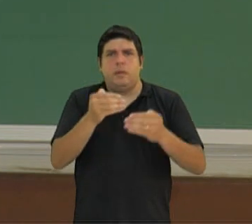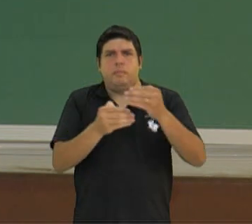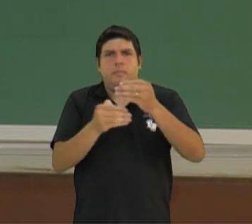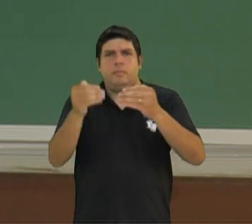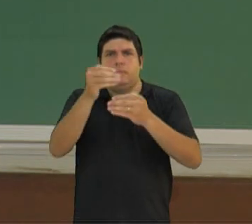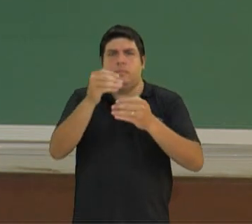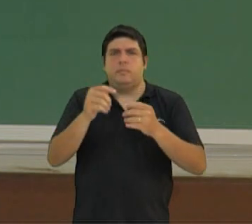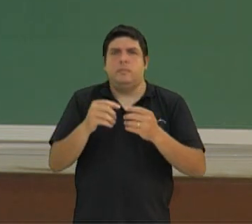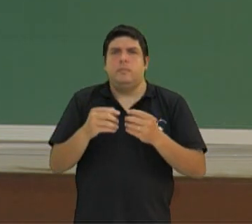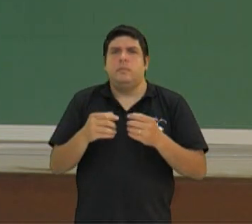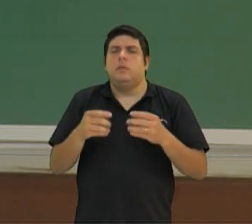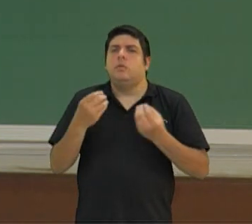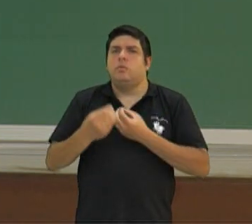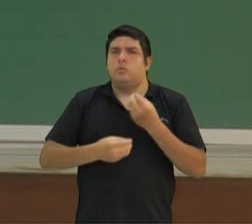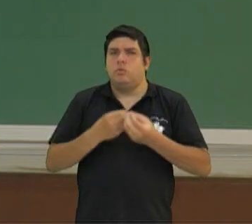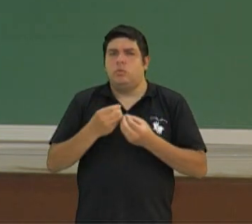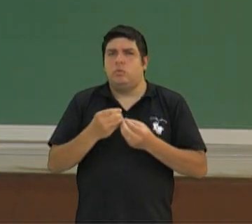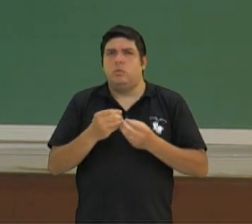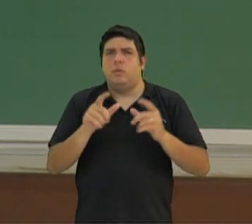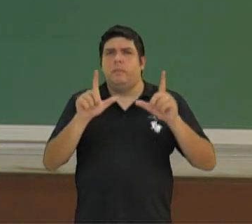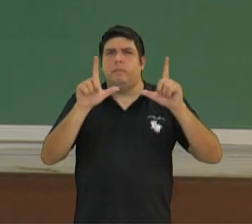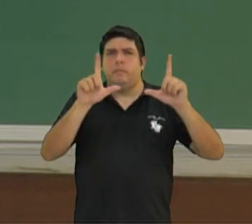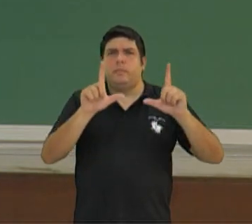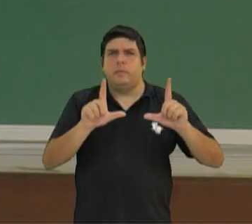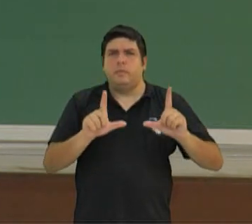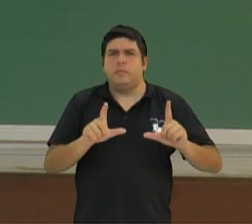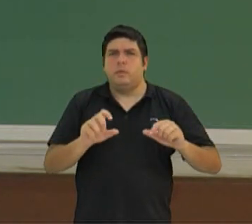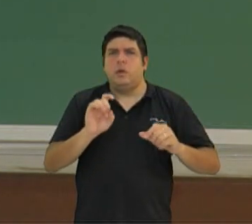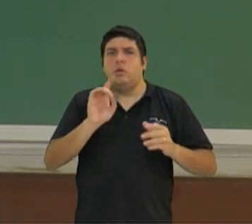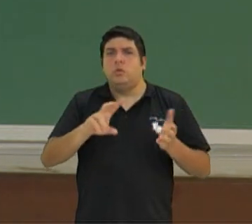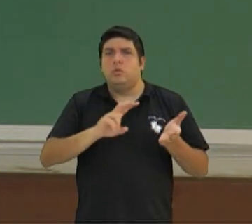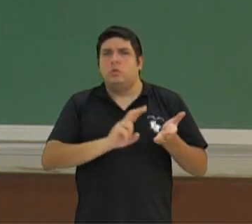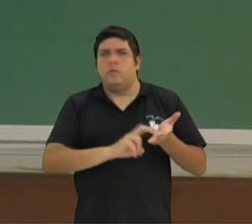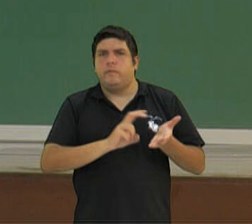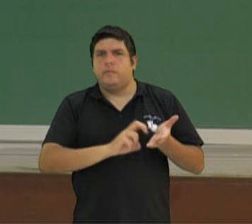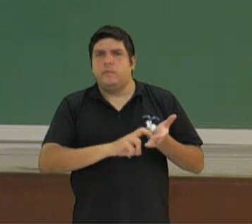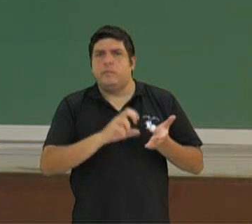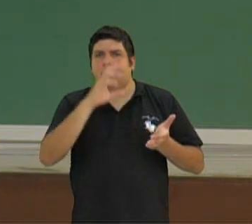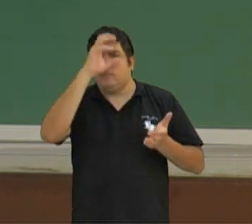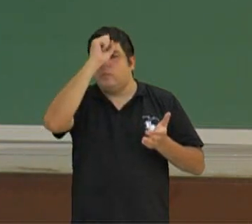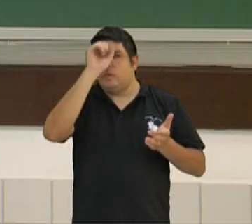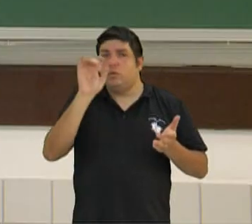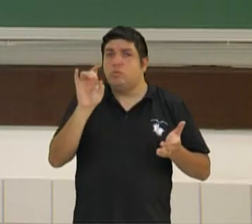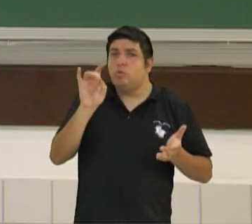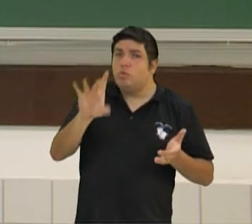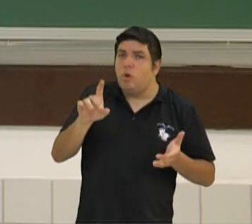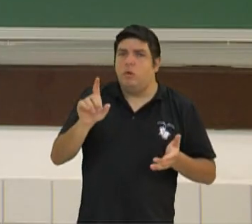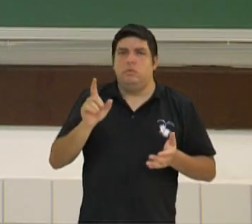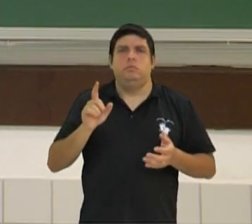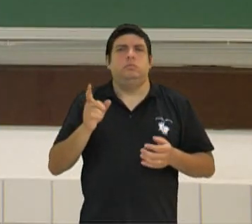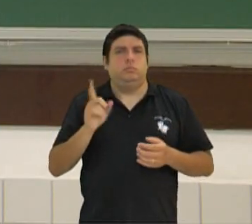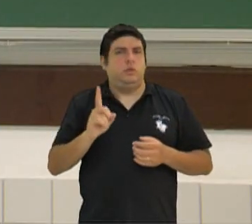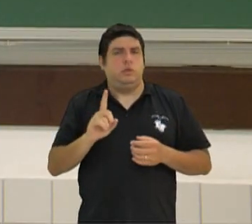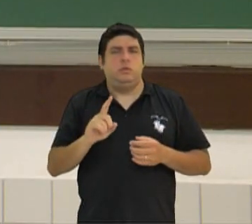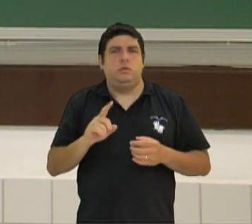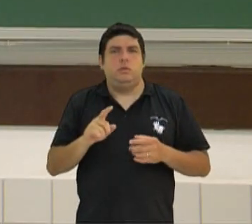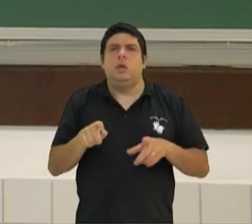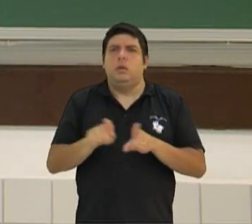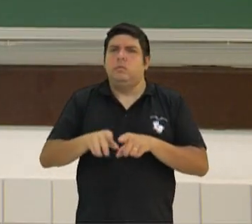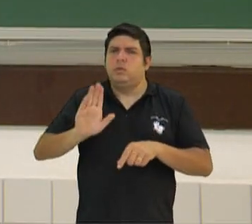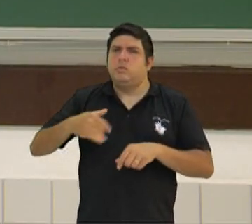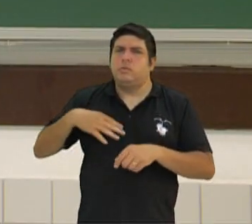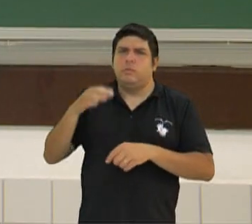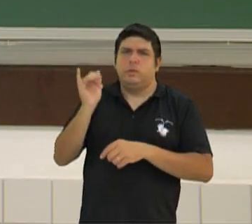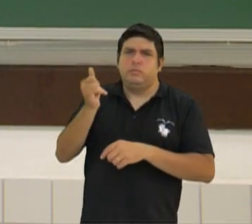Então, o motivo não é somente da gente ampliar o vocabulário, porque funciona assim. Aliás, eu já falei isso aqui outras vezes,